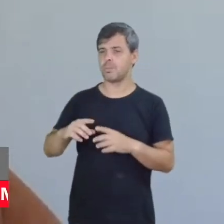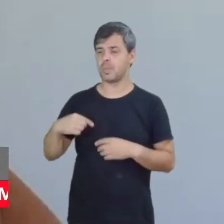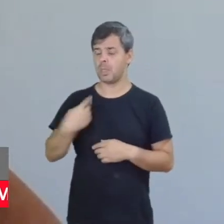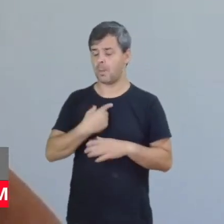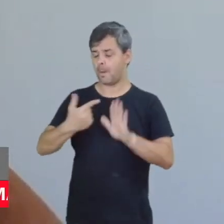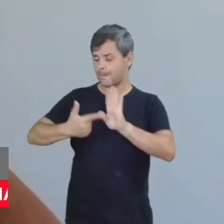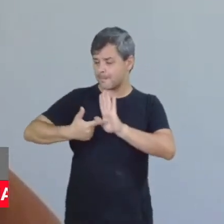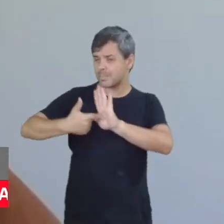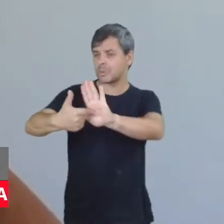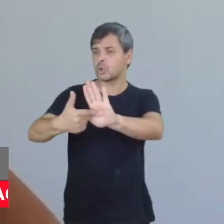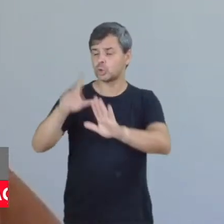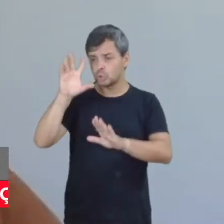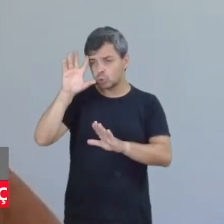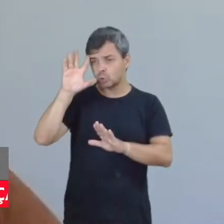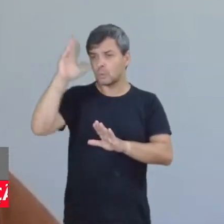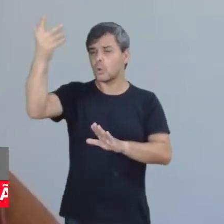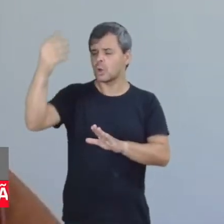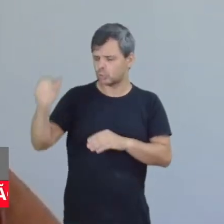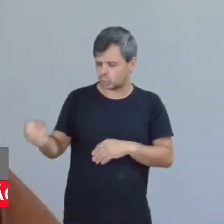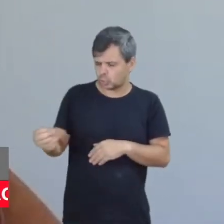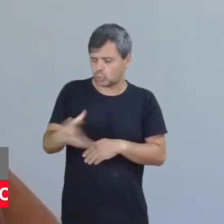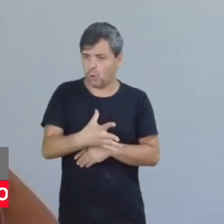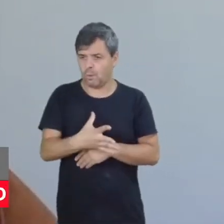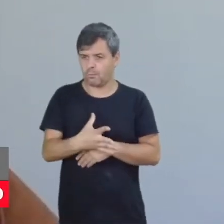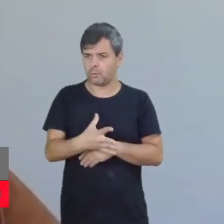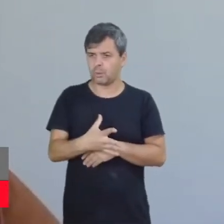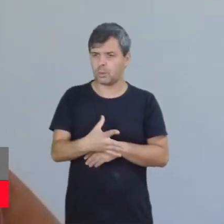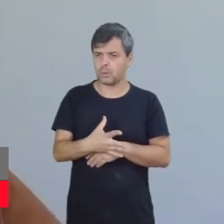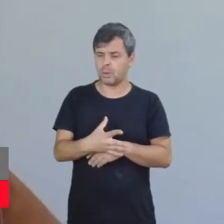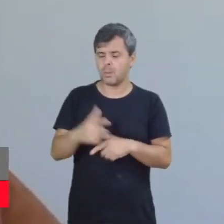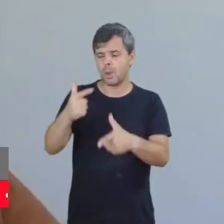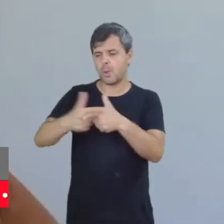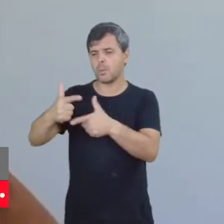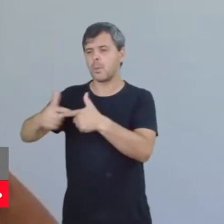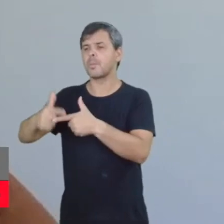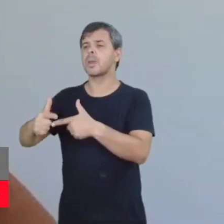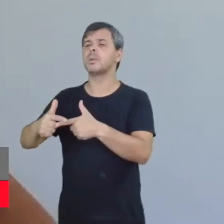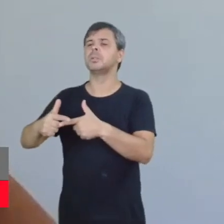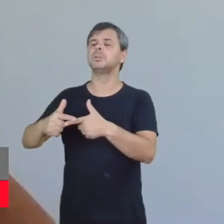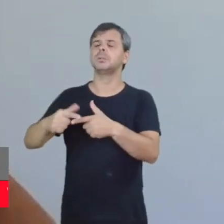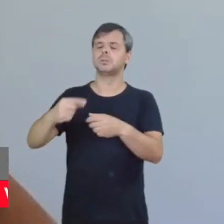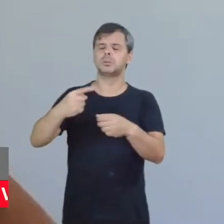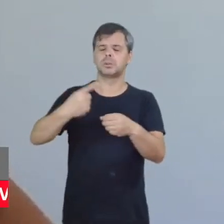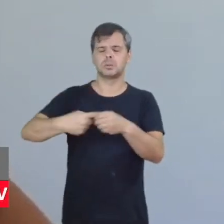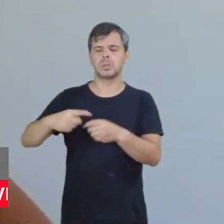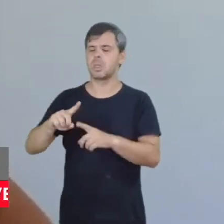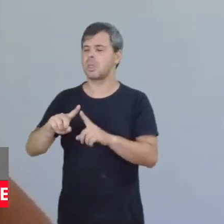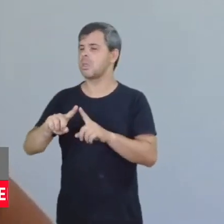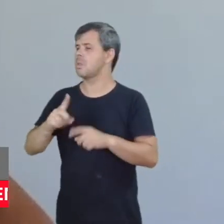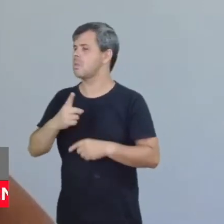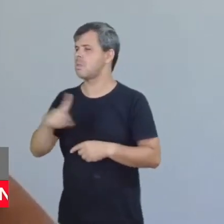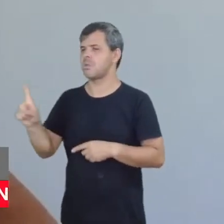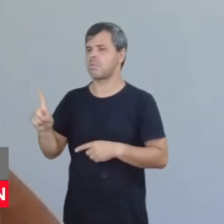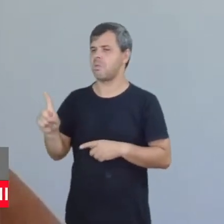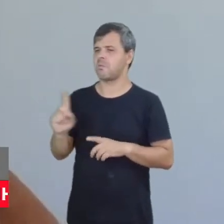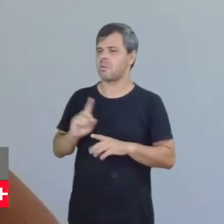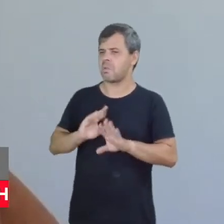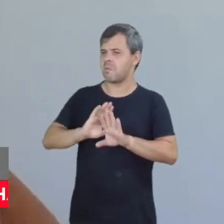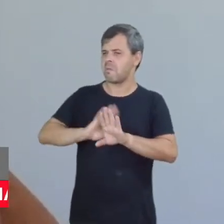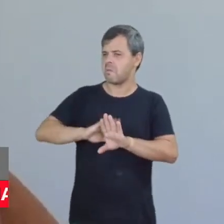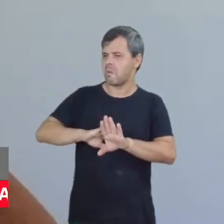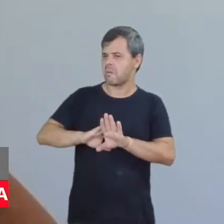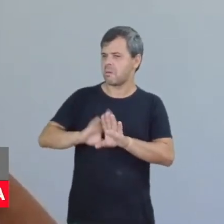possa apresentar soluções inovadoras para os problemas da cidade e não cair nas arapucas